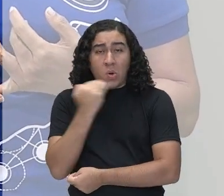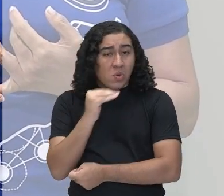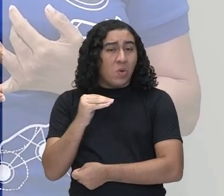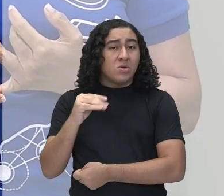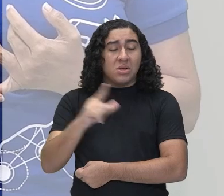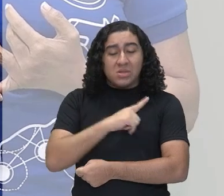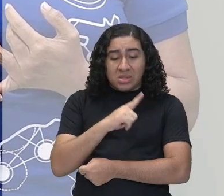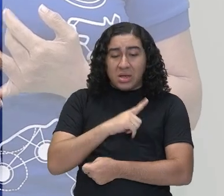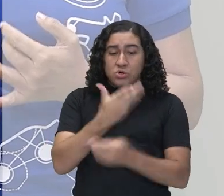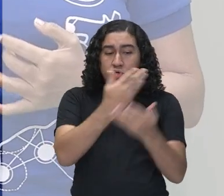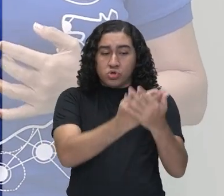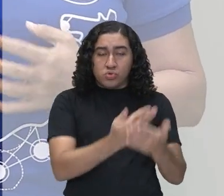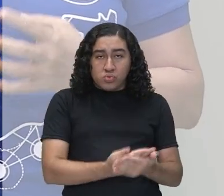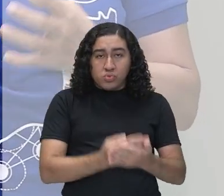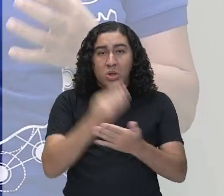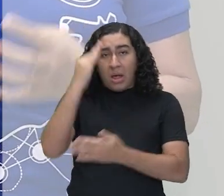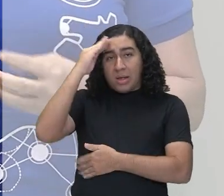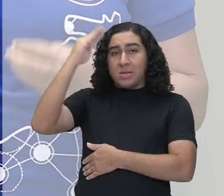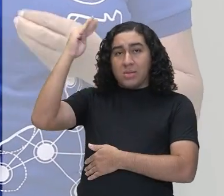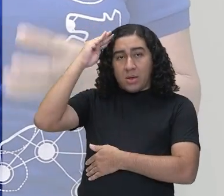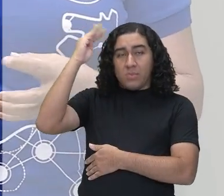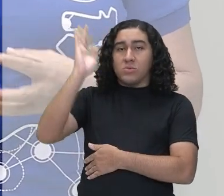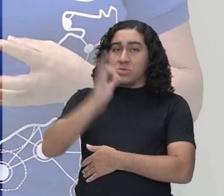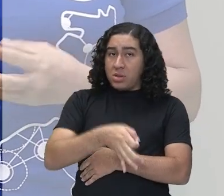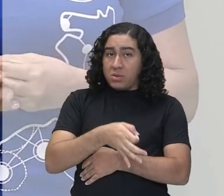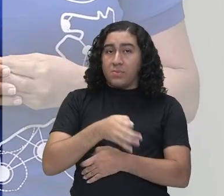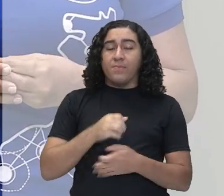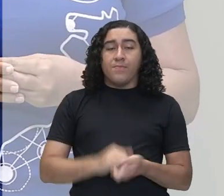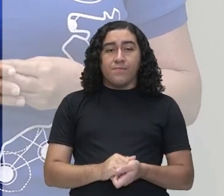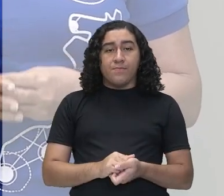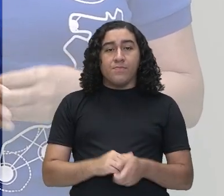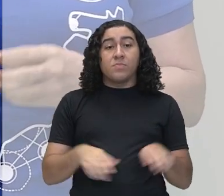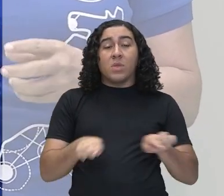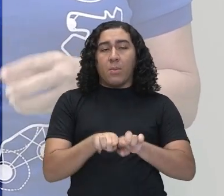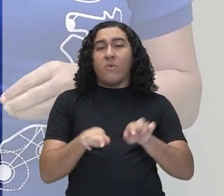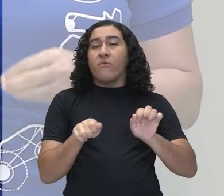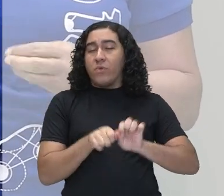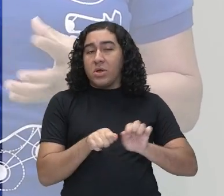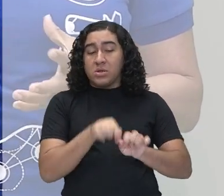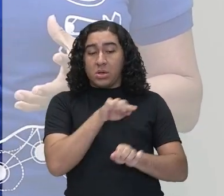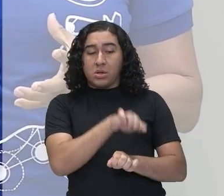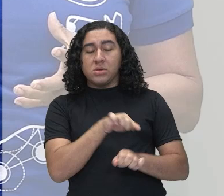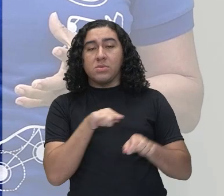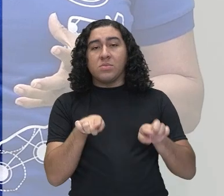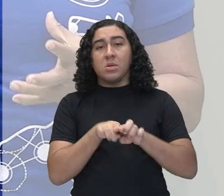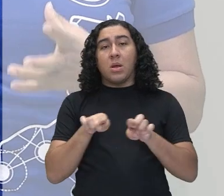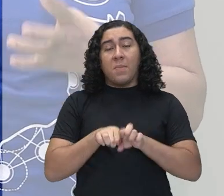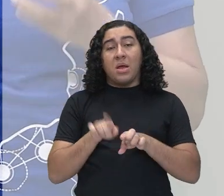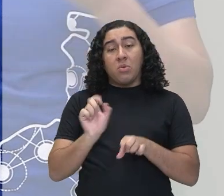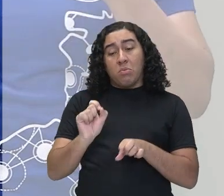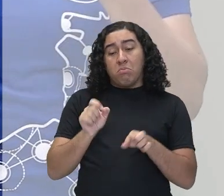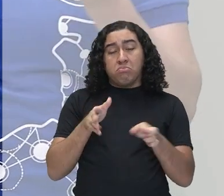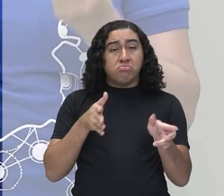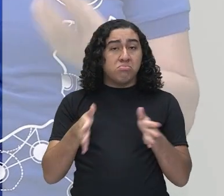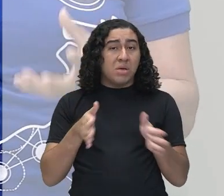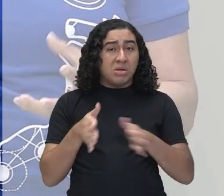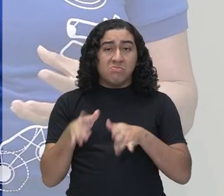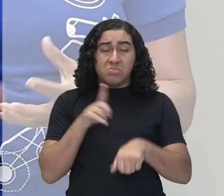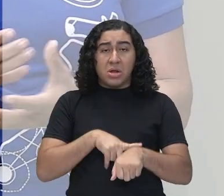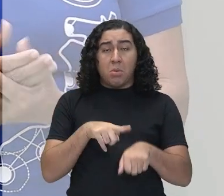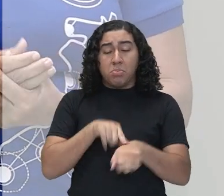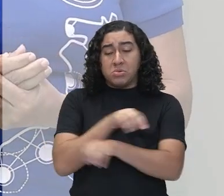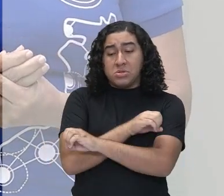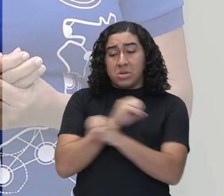estudos acadêmicos, pelo menos isso ainda faziam, né, o ócio, quando não